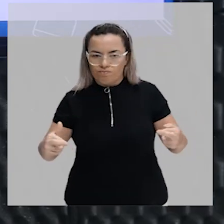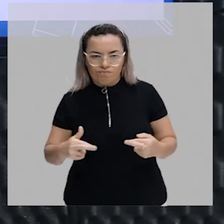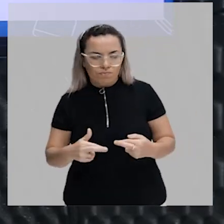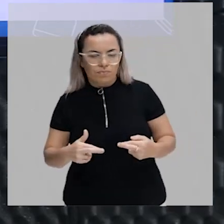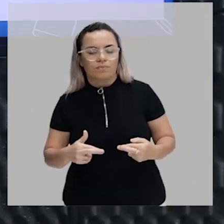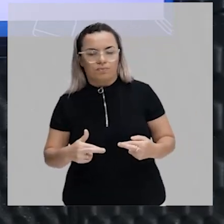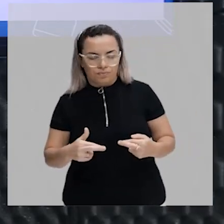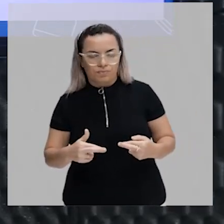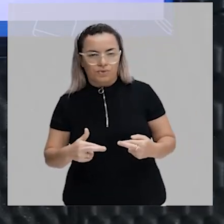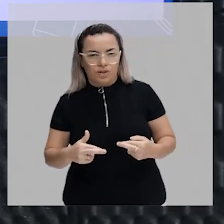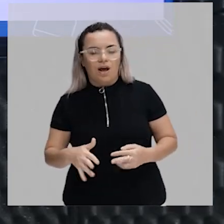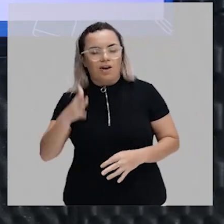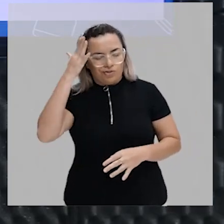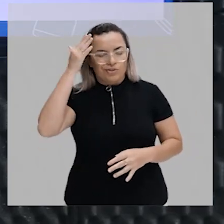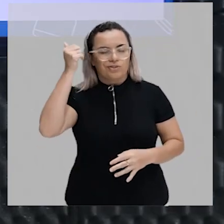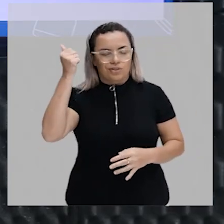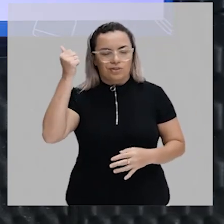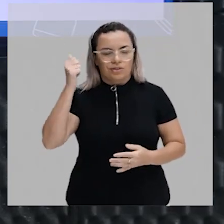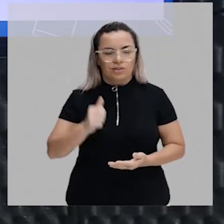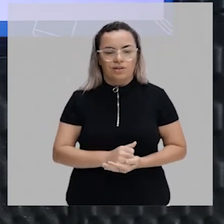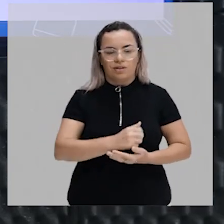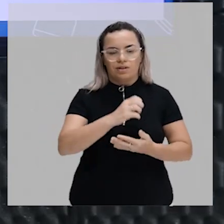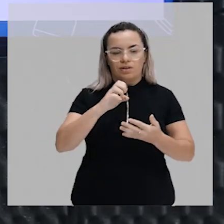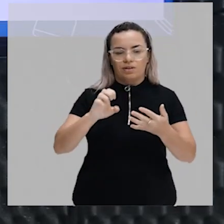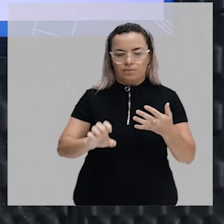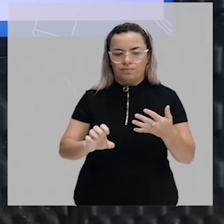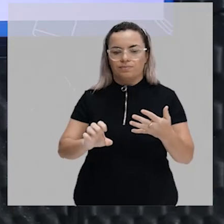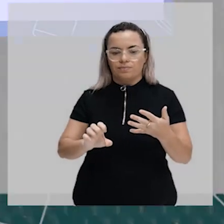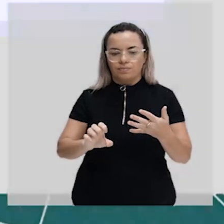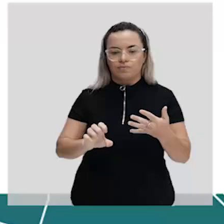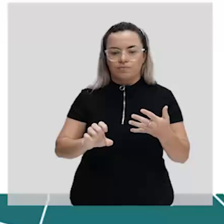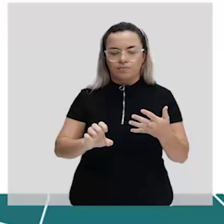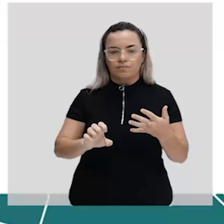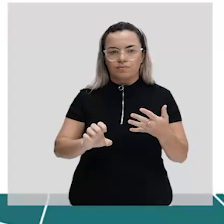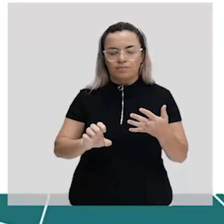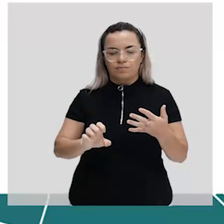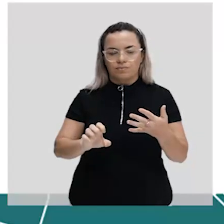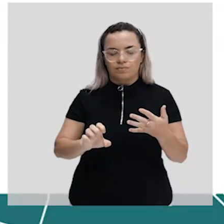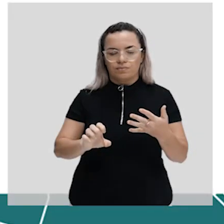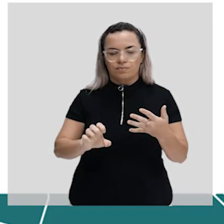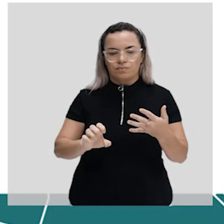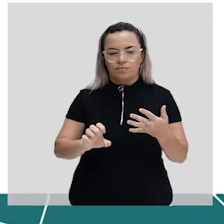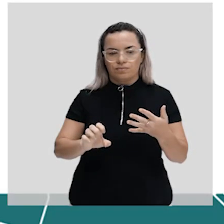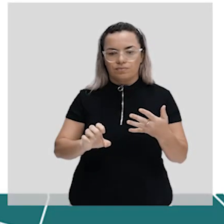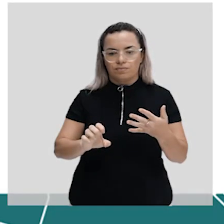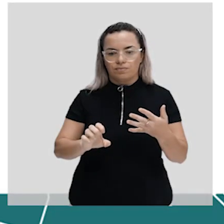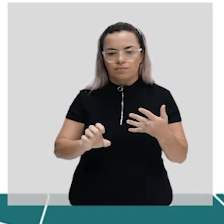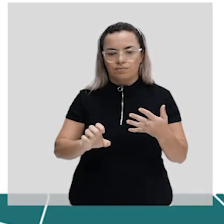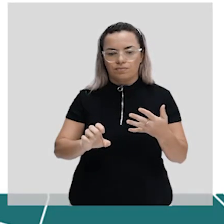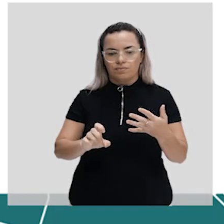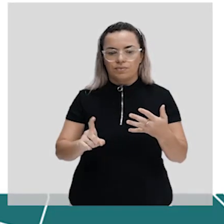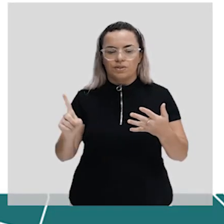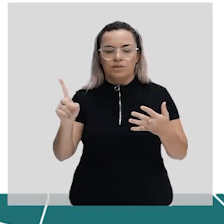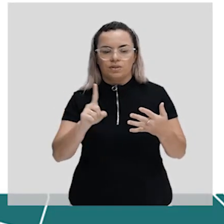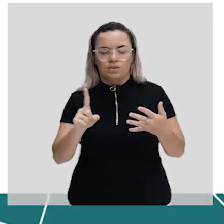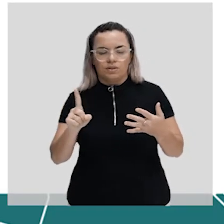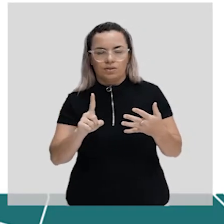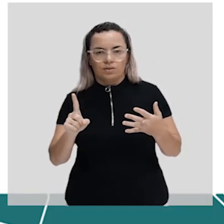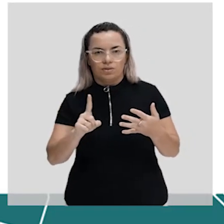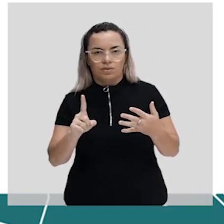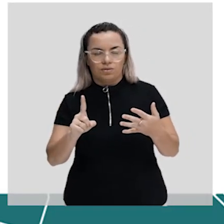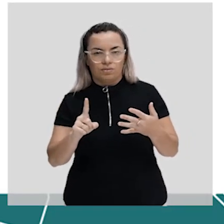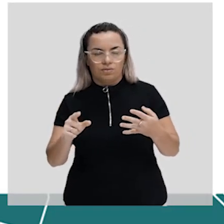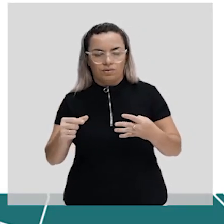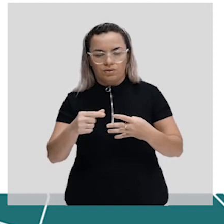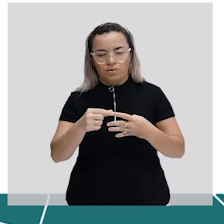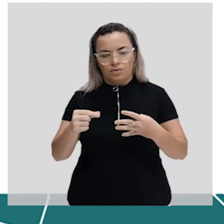para matar aí a questão. Letra E. Não apresentam versos brancos e livres. Não tem versos